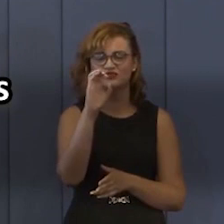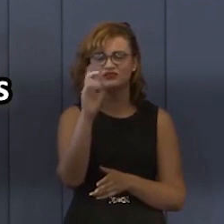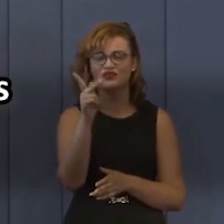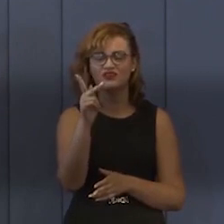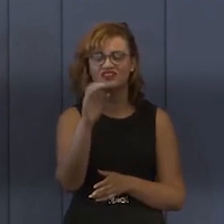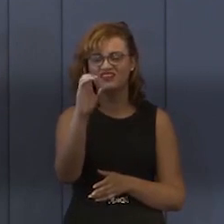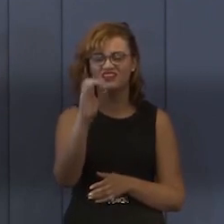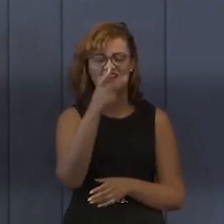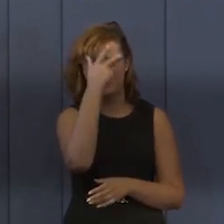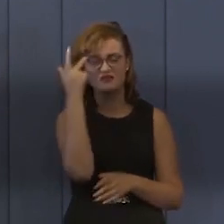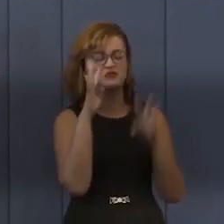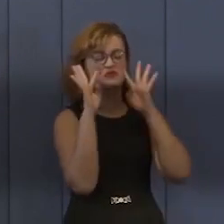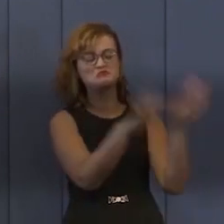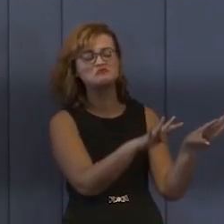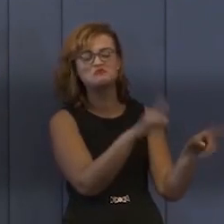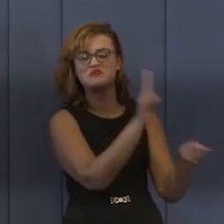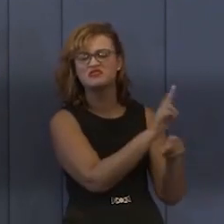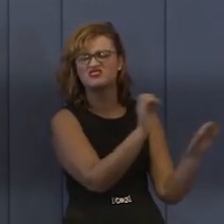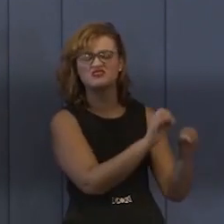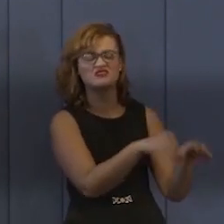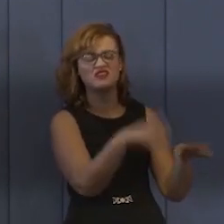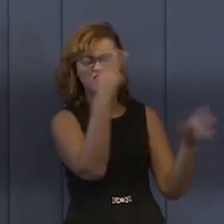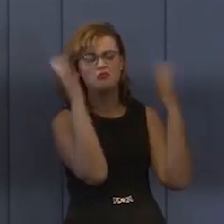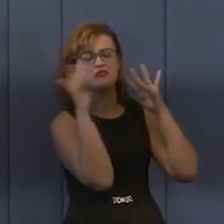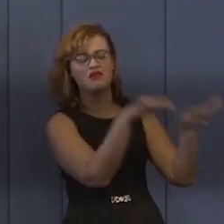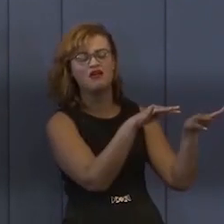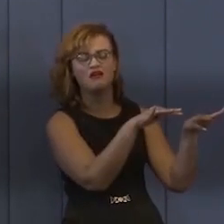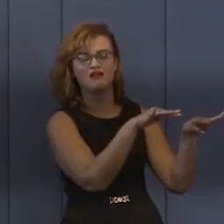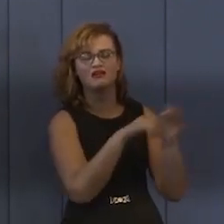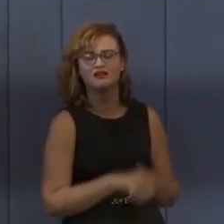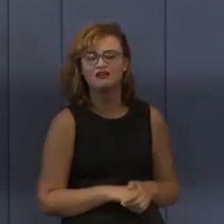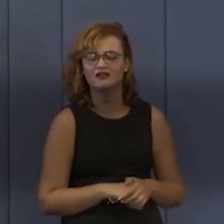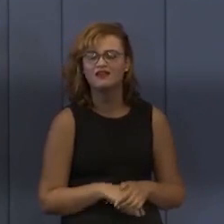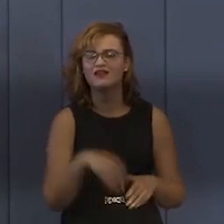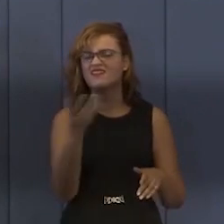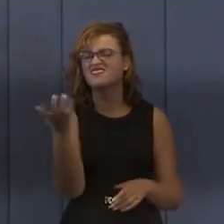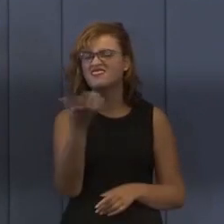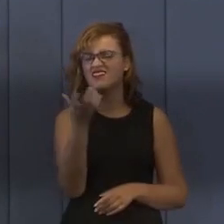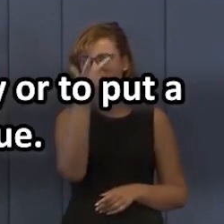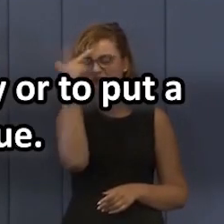redes sociais, o liberal adora o doxing. Ele adora expor as pessoas.